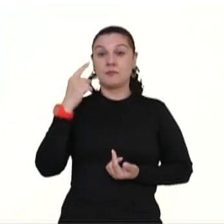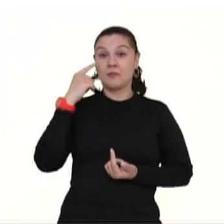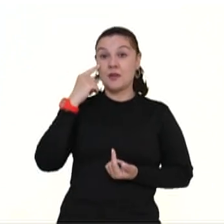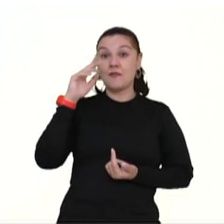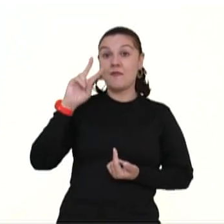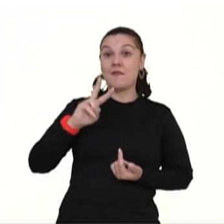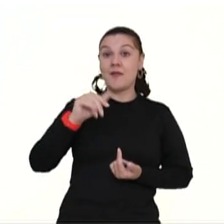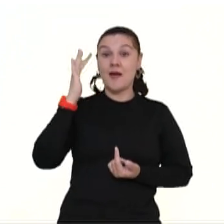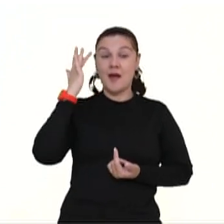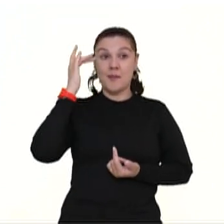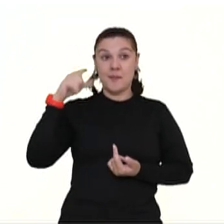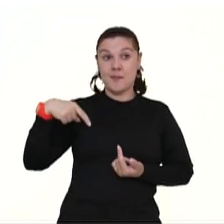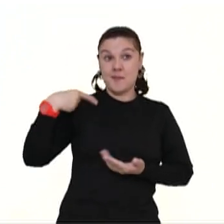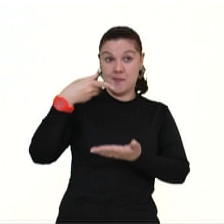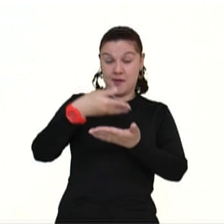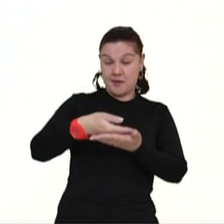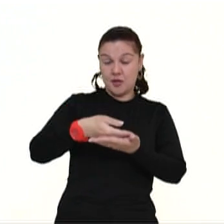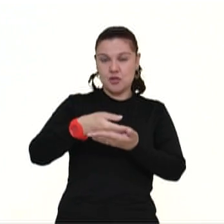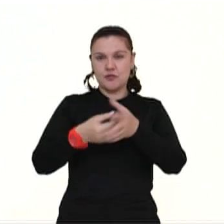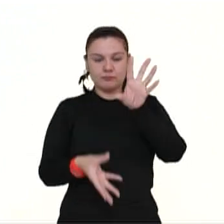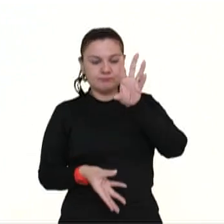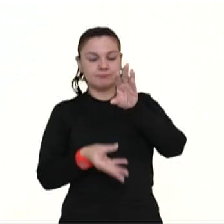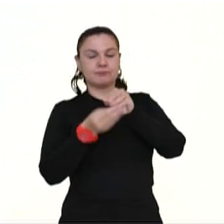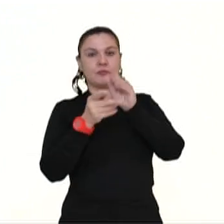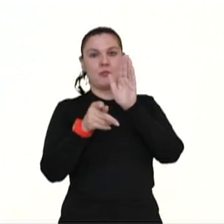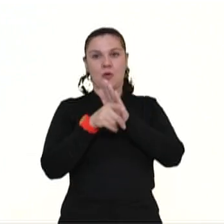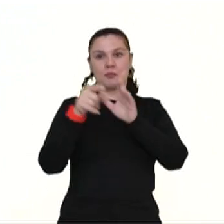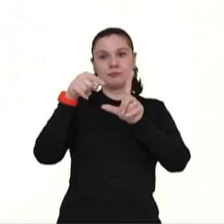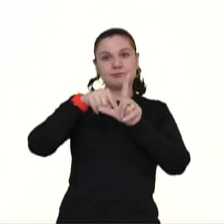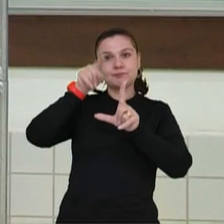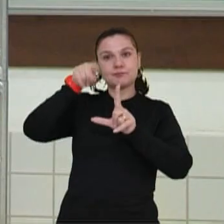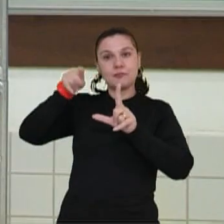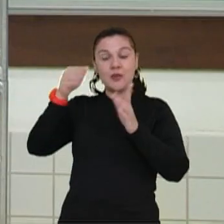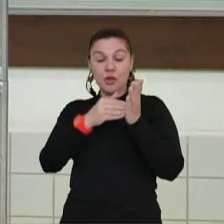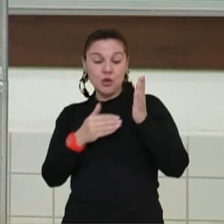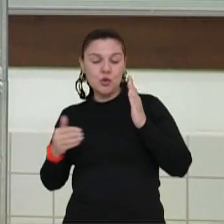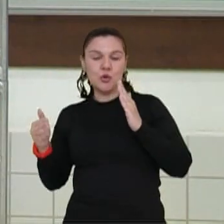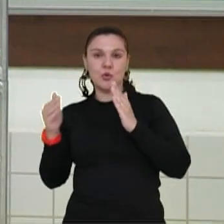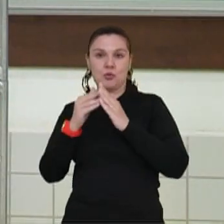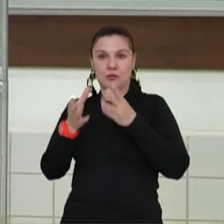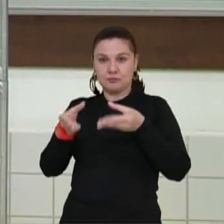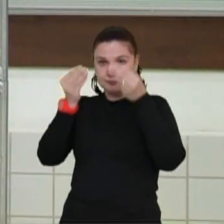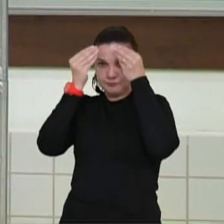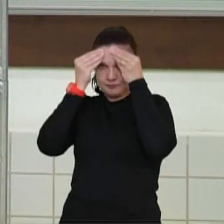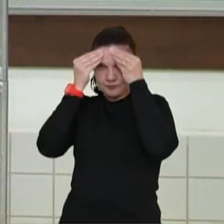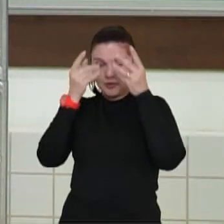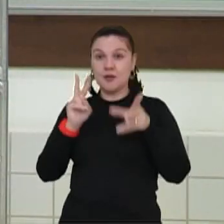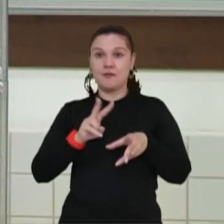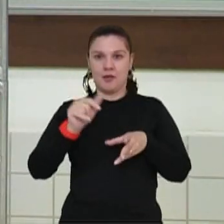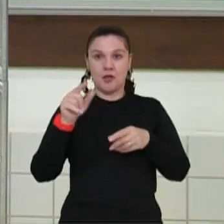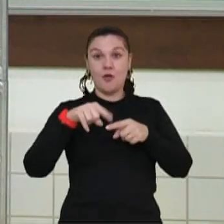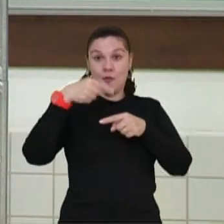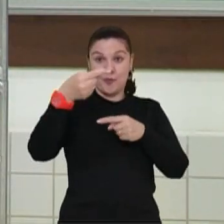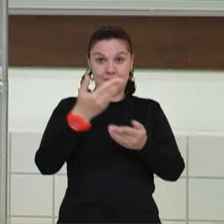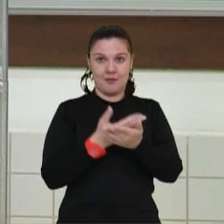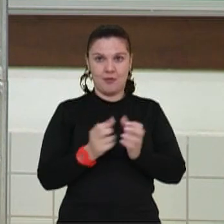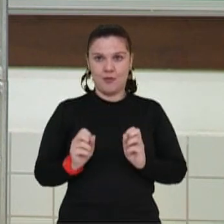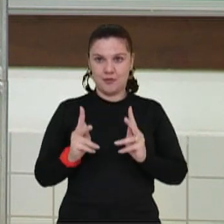E o que a gente vai fazer na próxima aula? Nós vamos revisar a parte de estatística, tá? Tudo que nós estudamos sobre estatística, nós vamos retomar a partir da próxima aula,